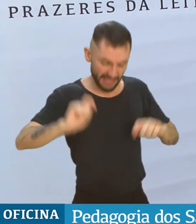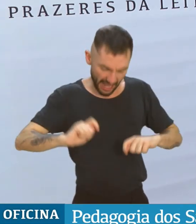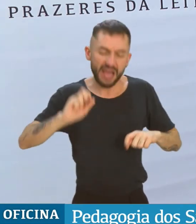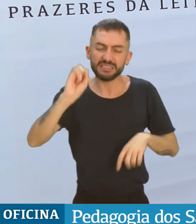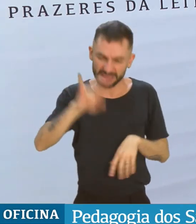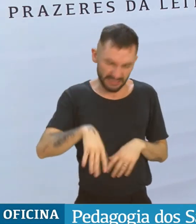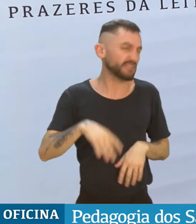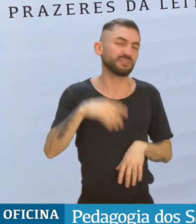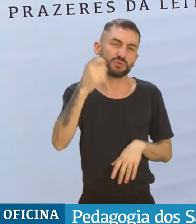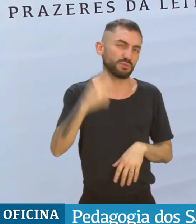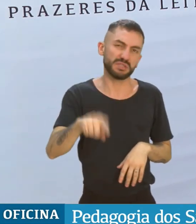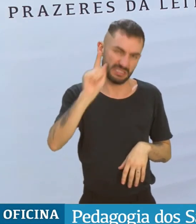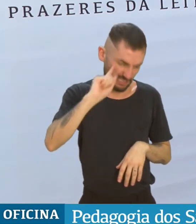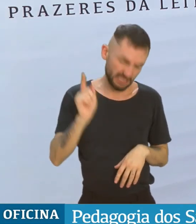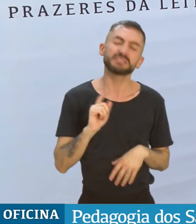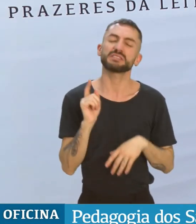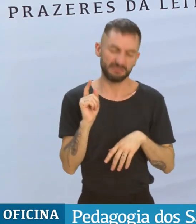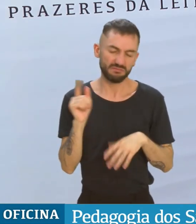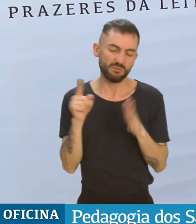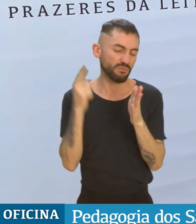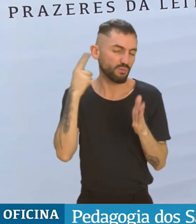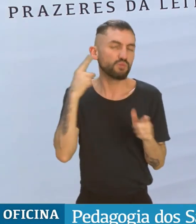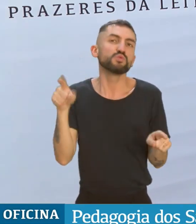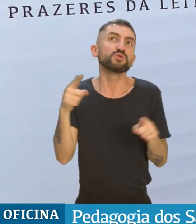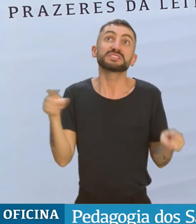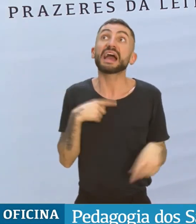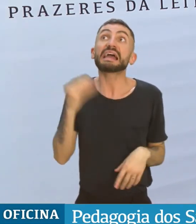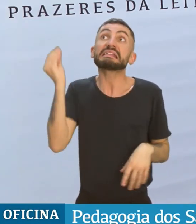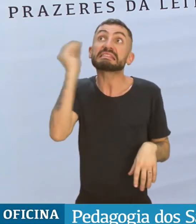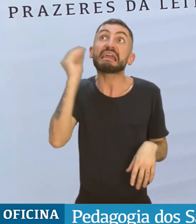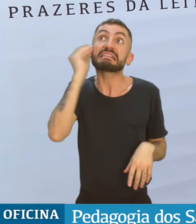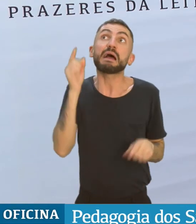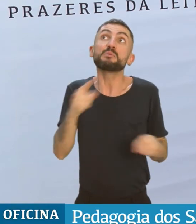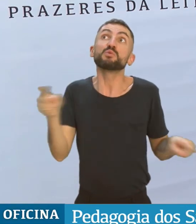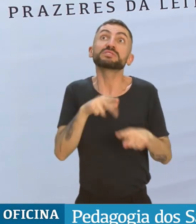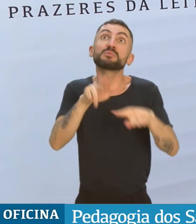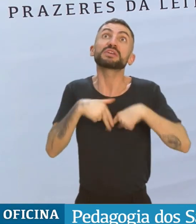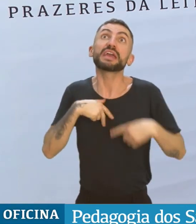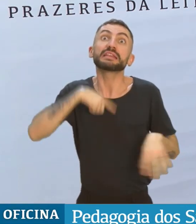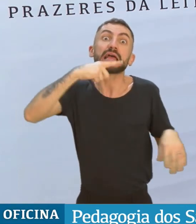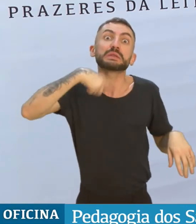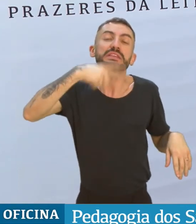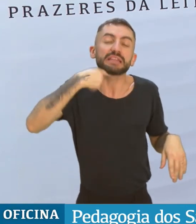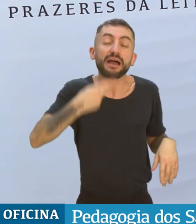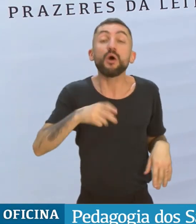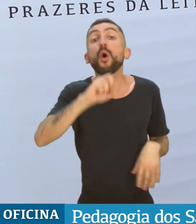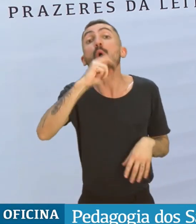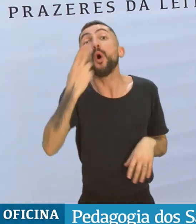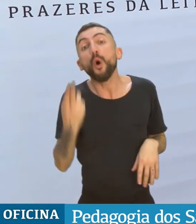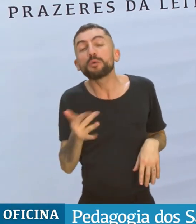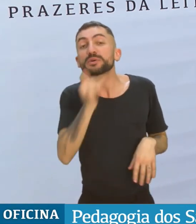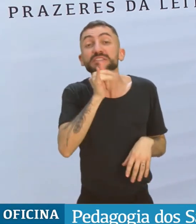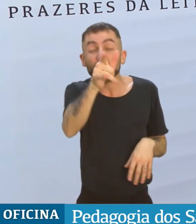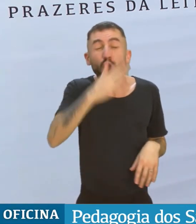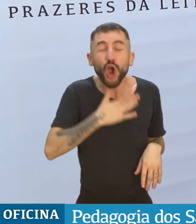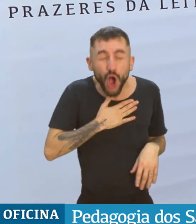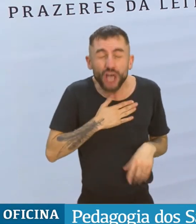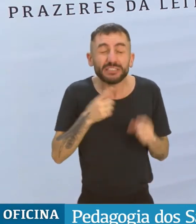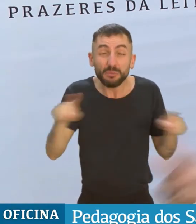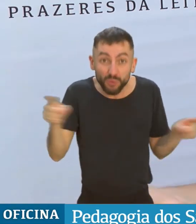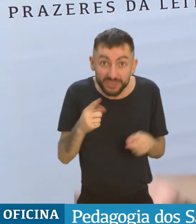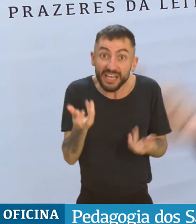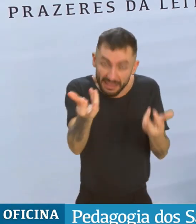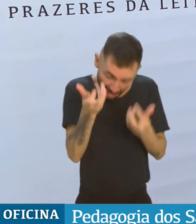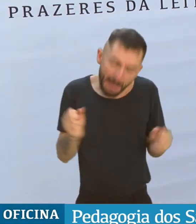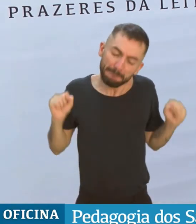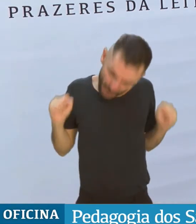fica tranquilo, segura, né? Se você quer colocar intervenção musical porque você gosta muito de música e quer colocar, não tem